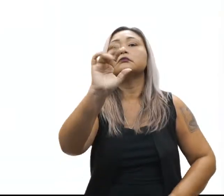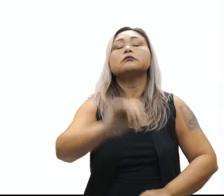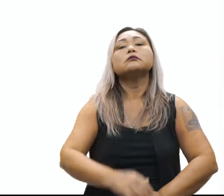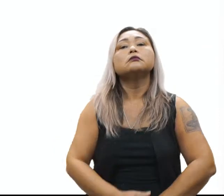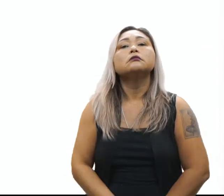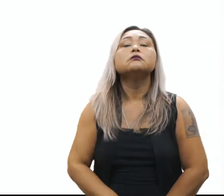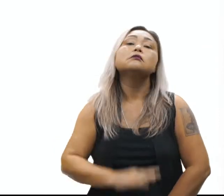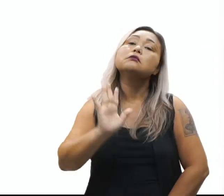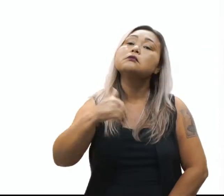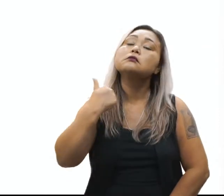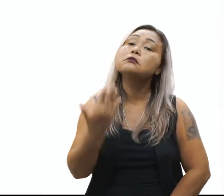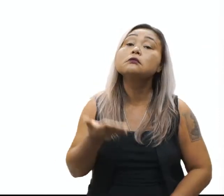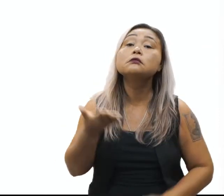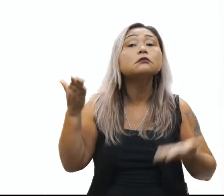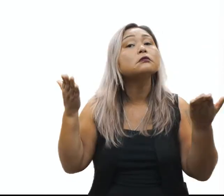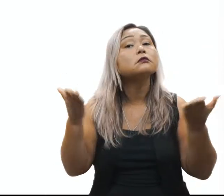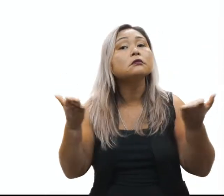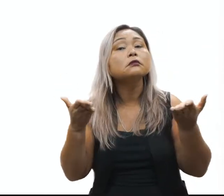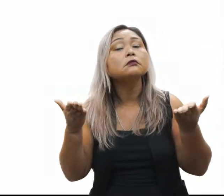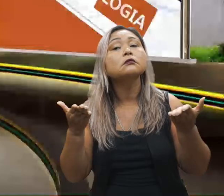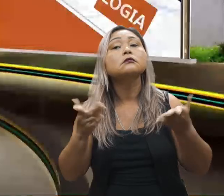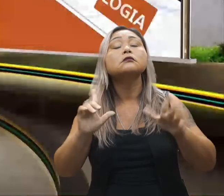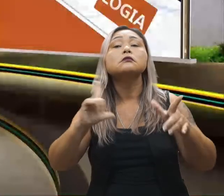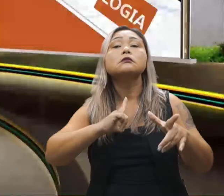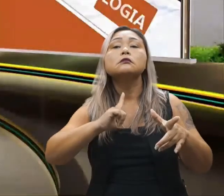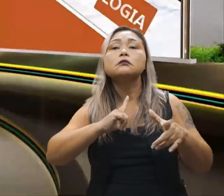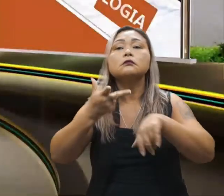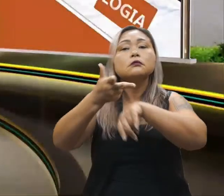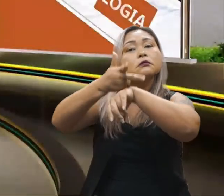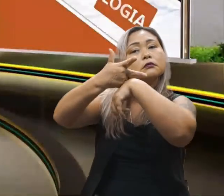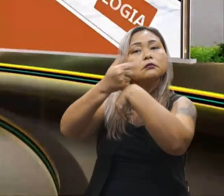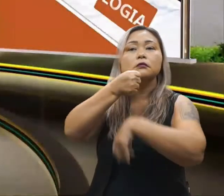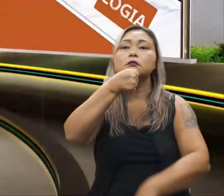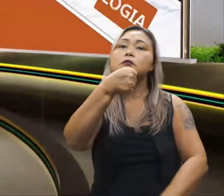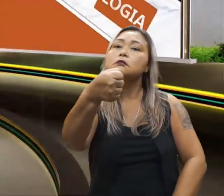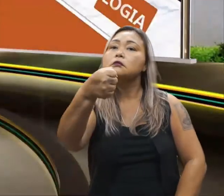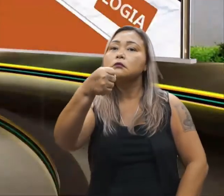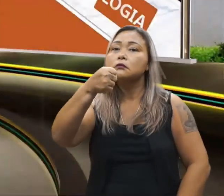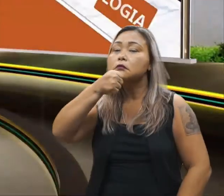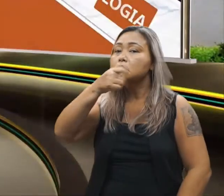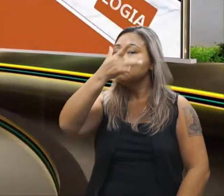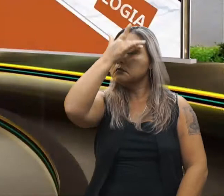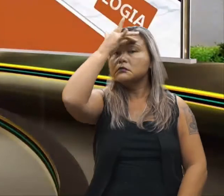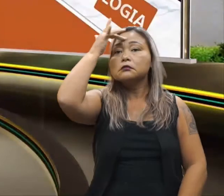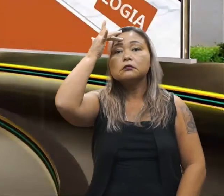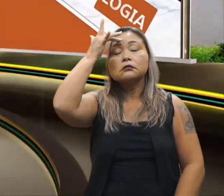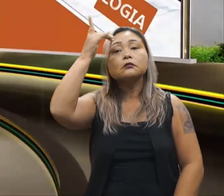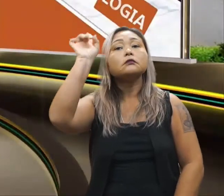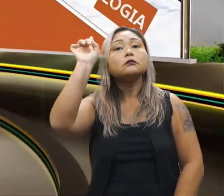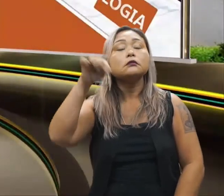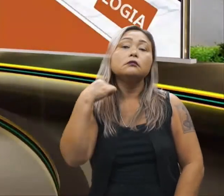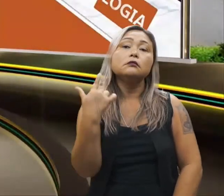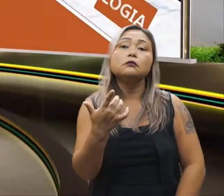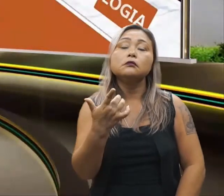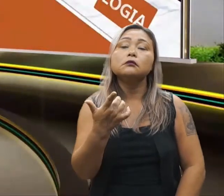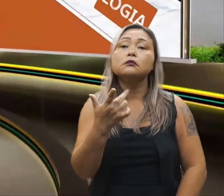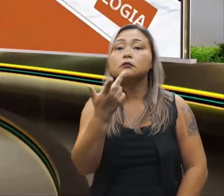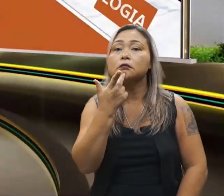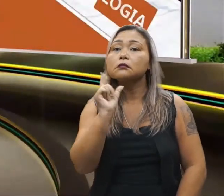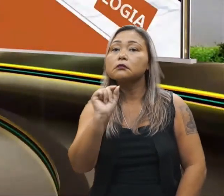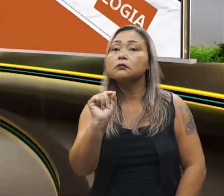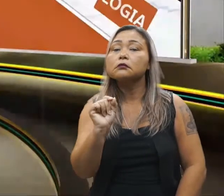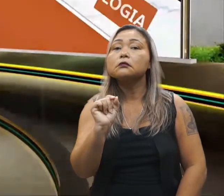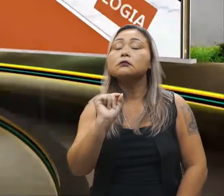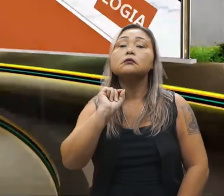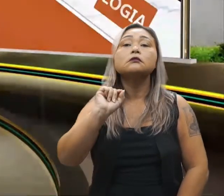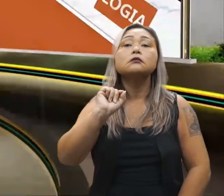Então, pessoal, agora a gente vai ter uma salinha de entrevistas com uma pessoa que vai nos falar um pouco